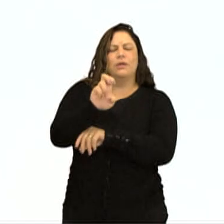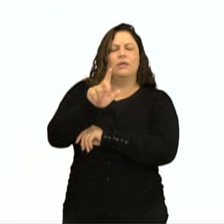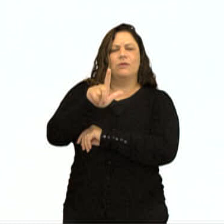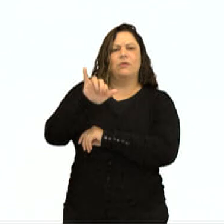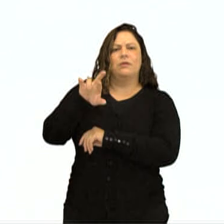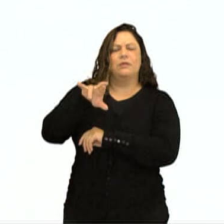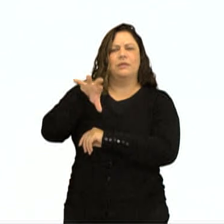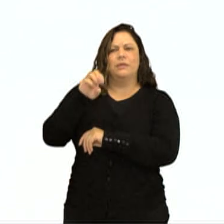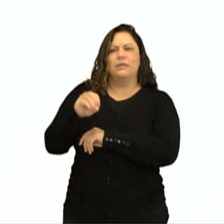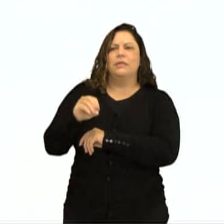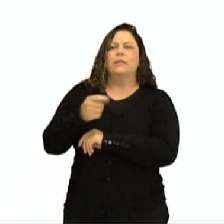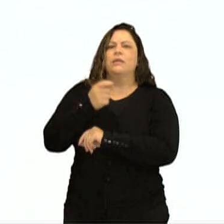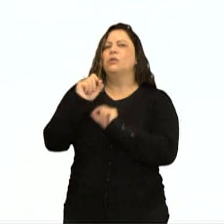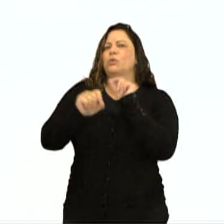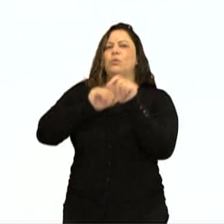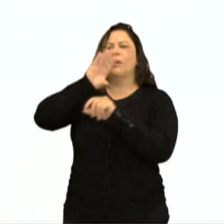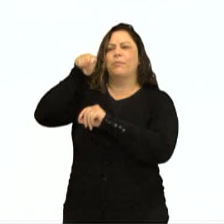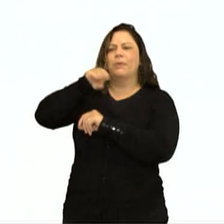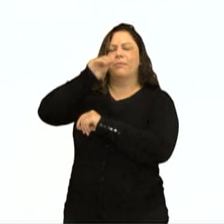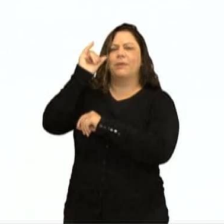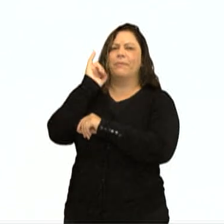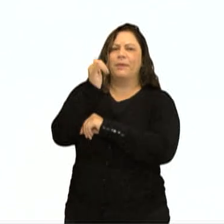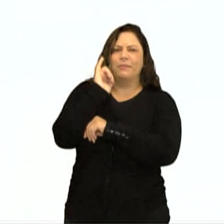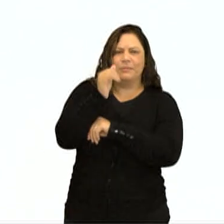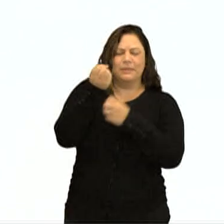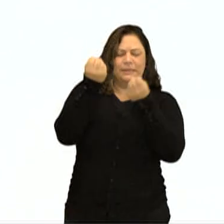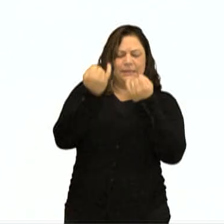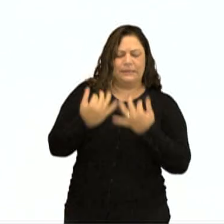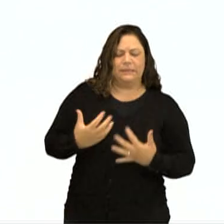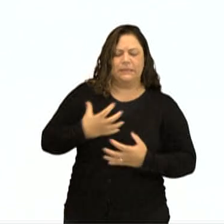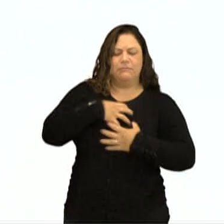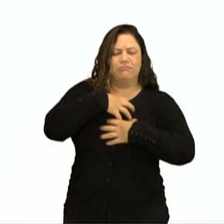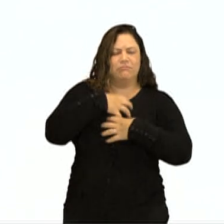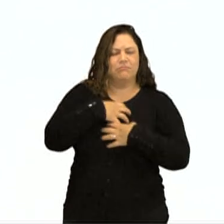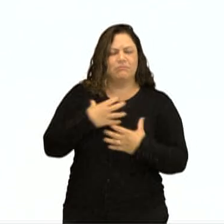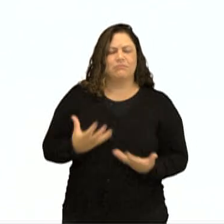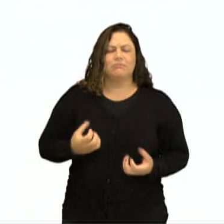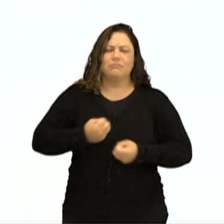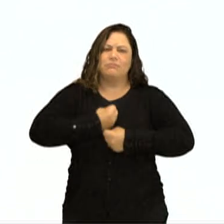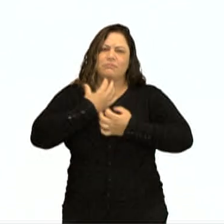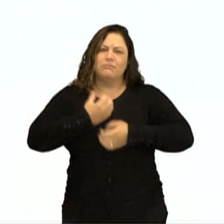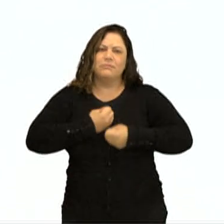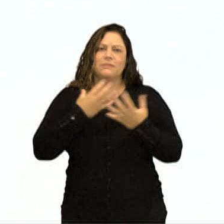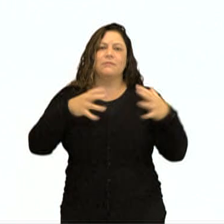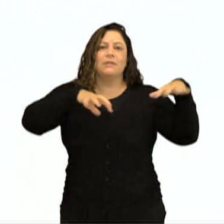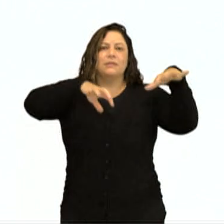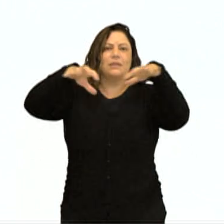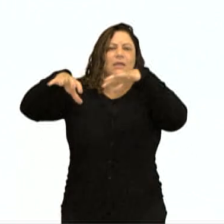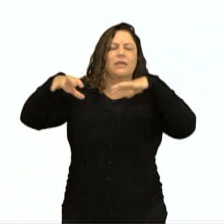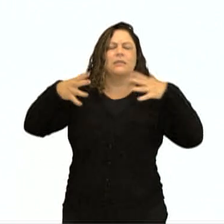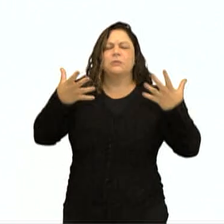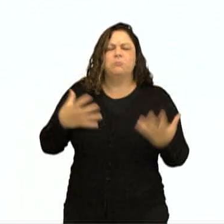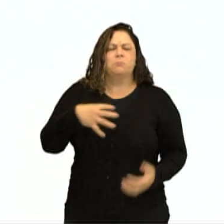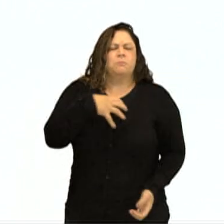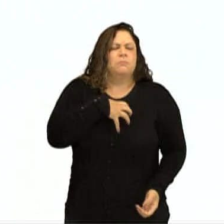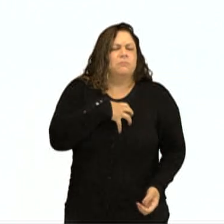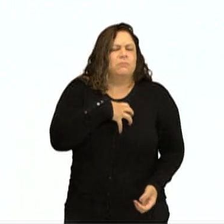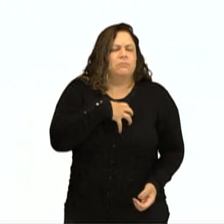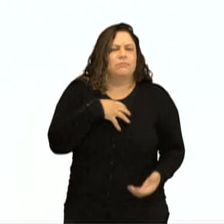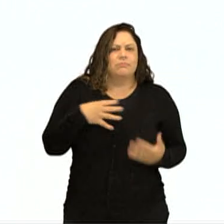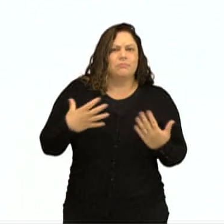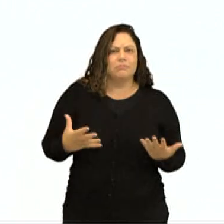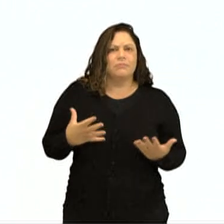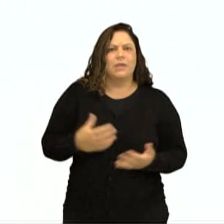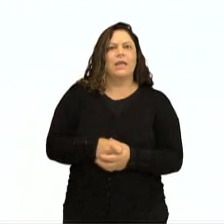Nesses versos, que sensações ele expressa em relação à chuva? Justifique. Que sentimento esse eu lírico tem